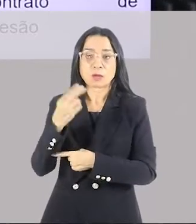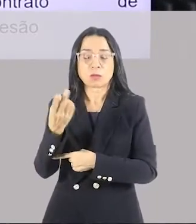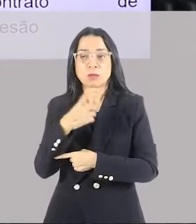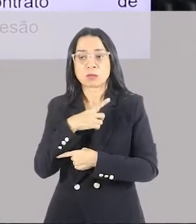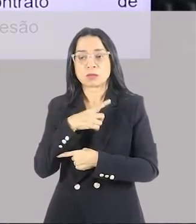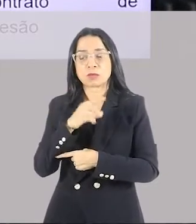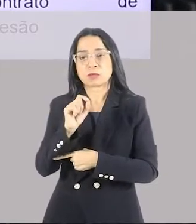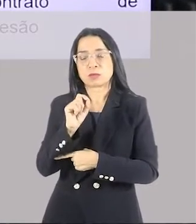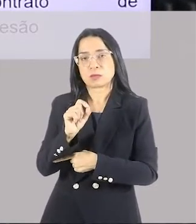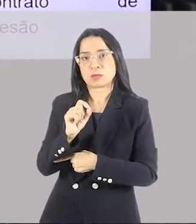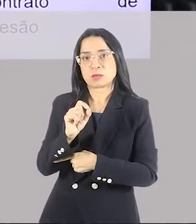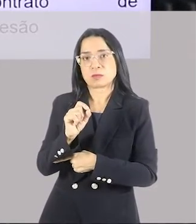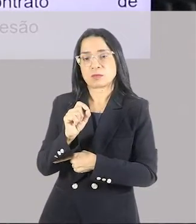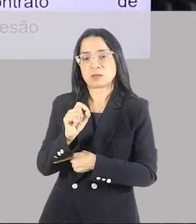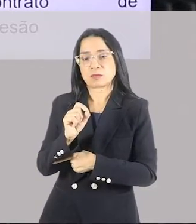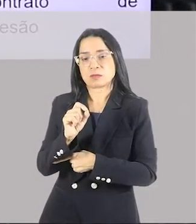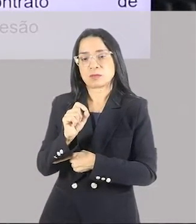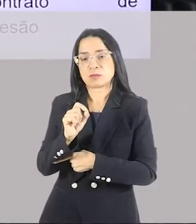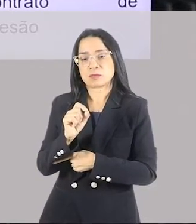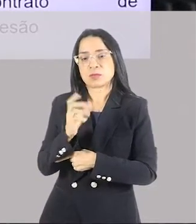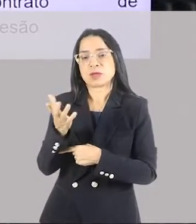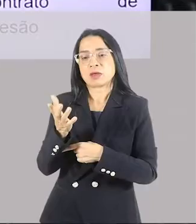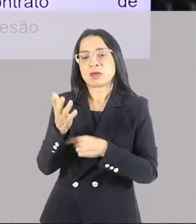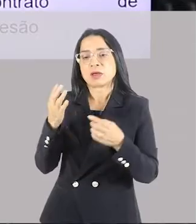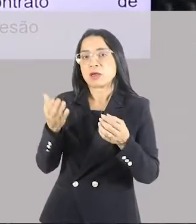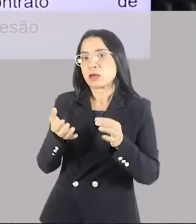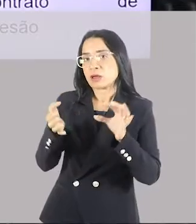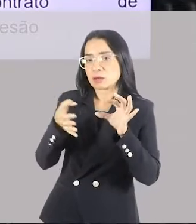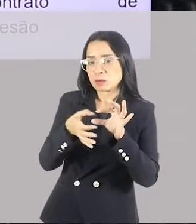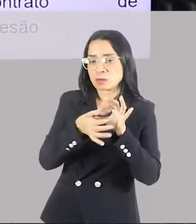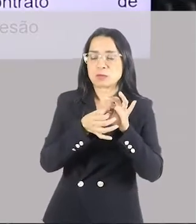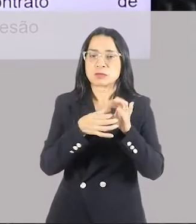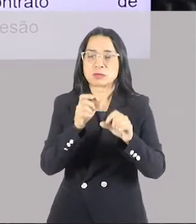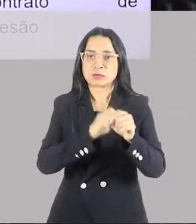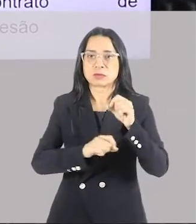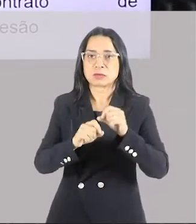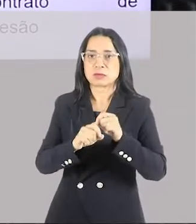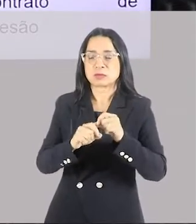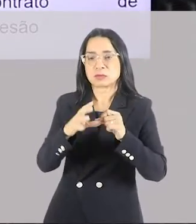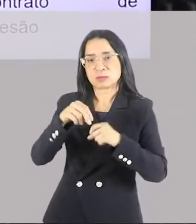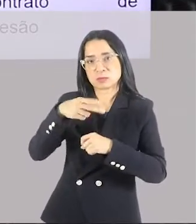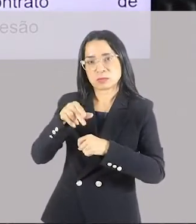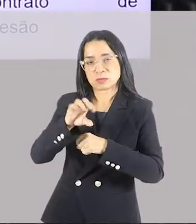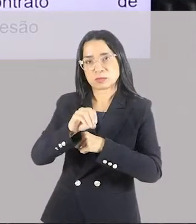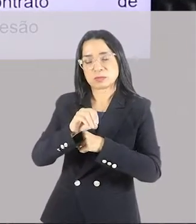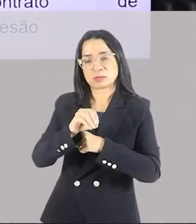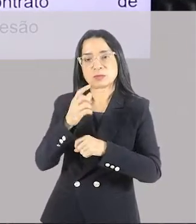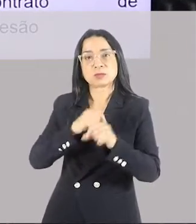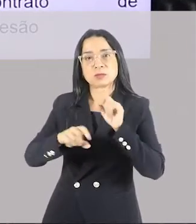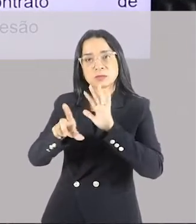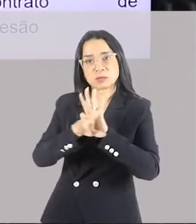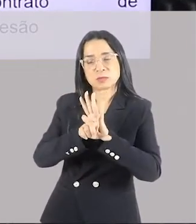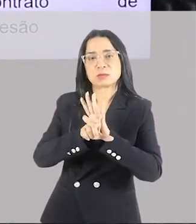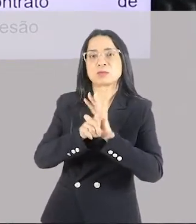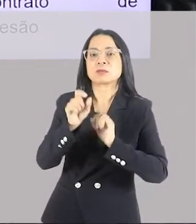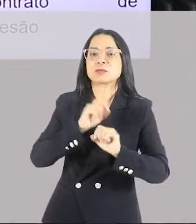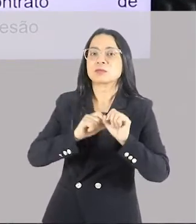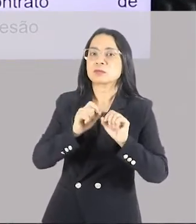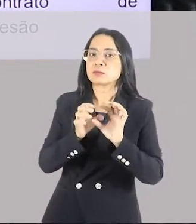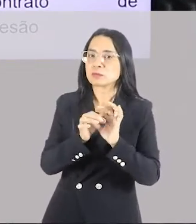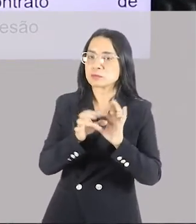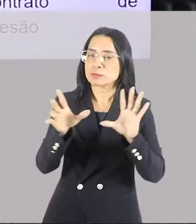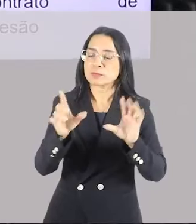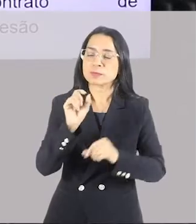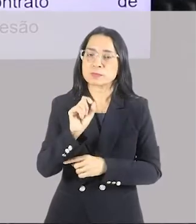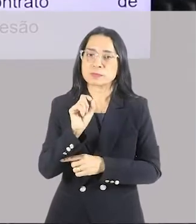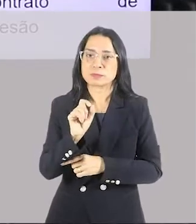ter a celebração de uma concessão quando a legislação nitidamente e expressamente permitir